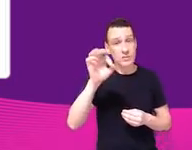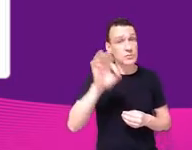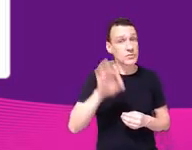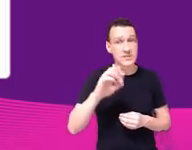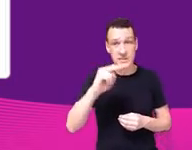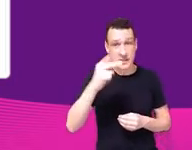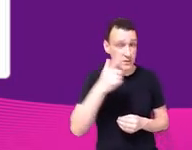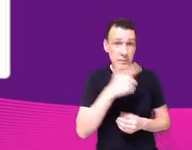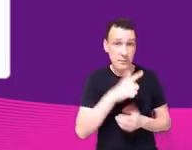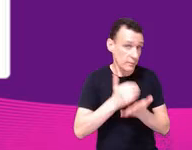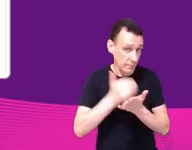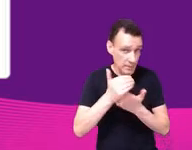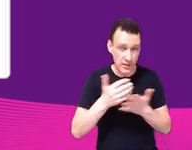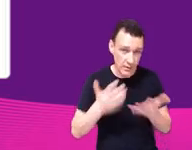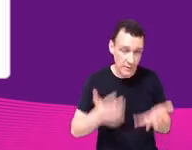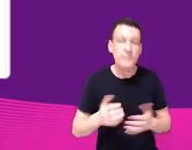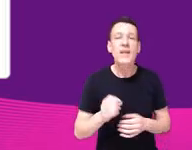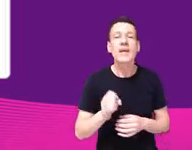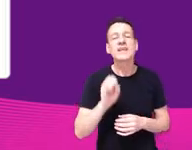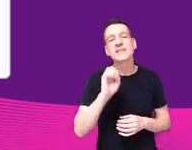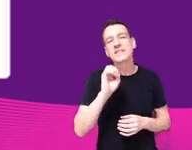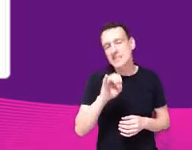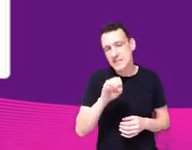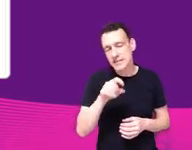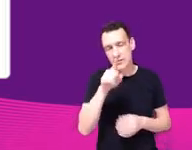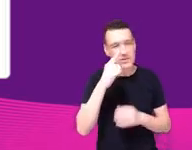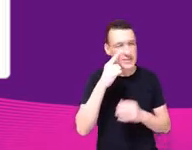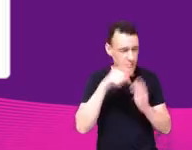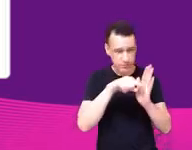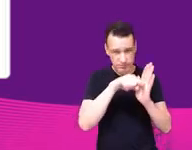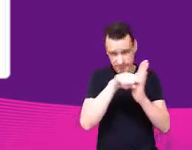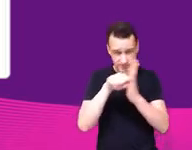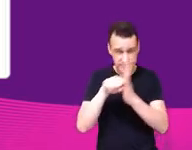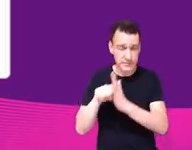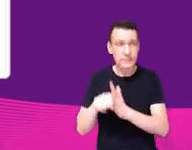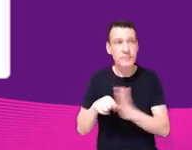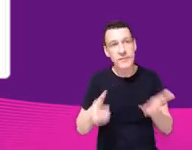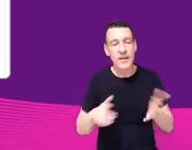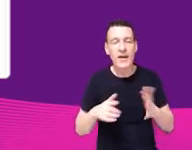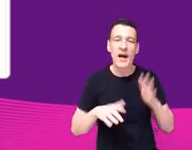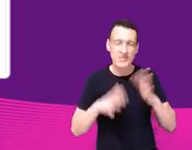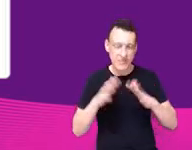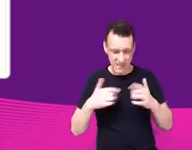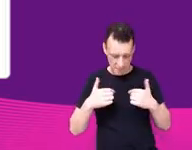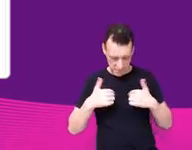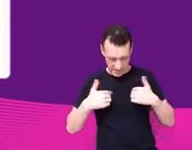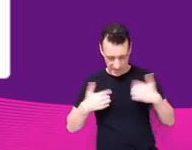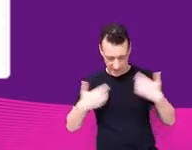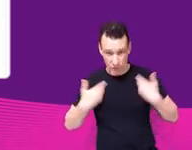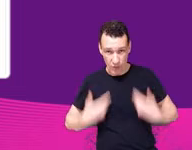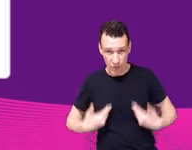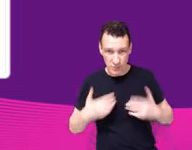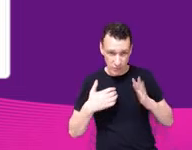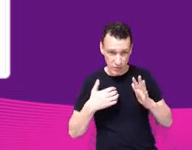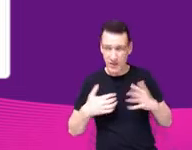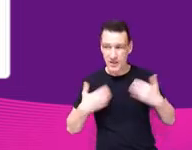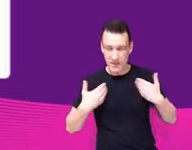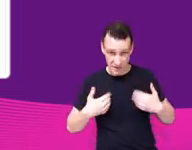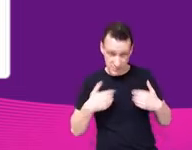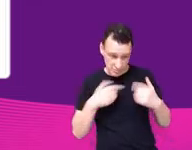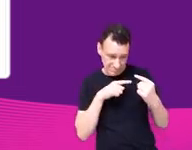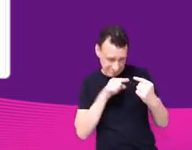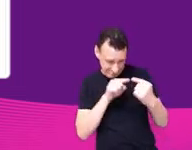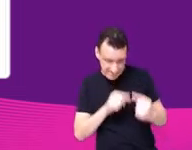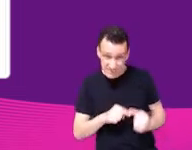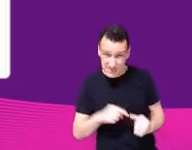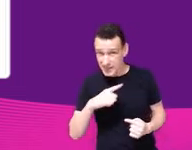a meia-vida dos transplantes de acordo com a compatibilidade imunológica ou da relação com o doador, nós vemos que a